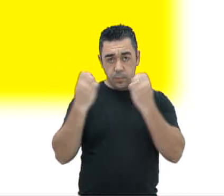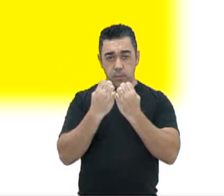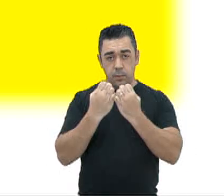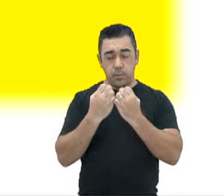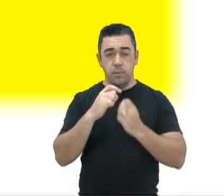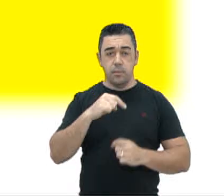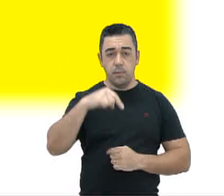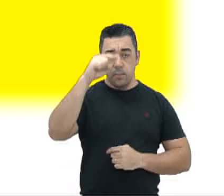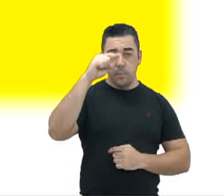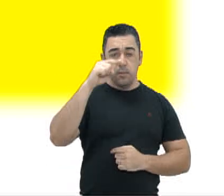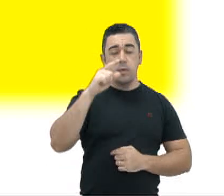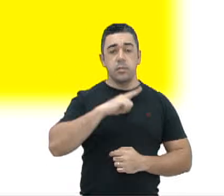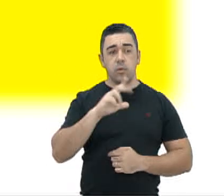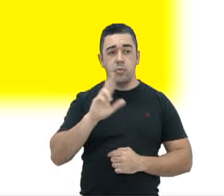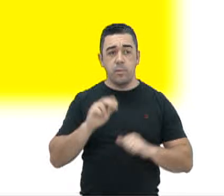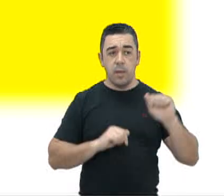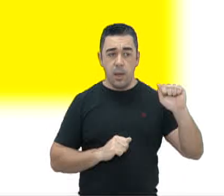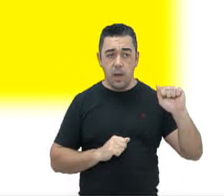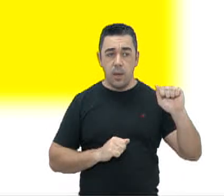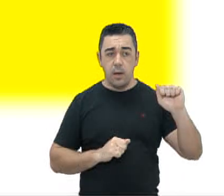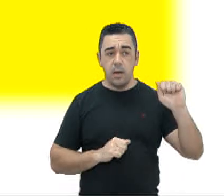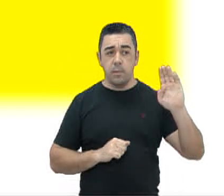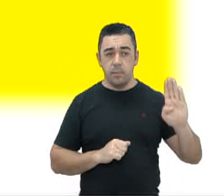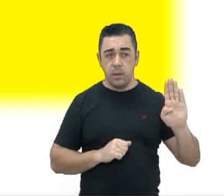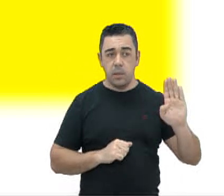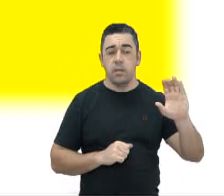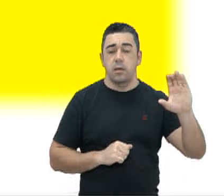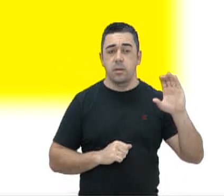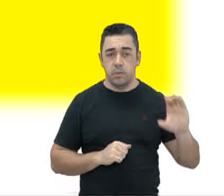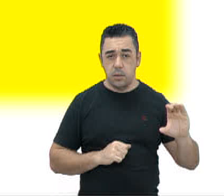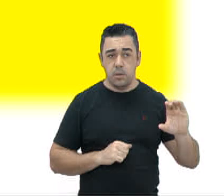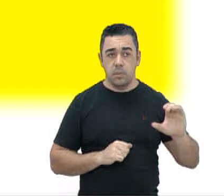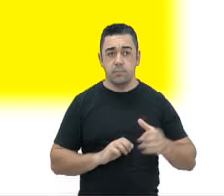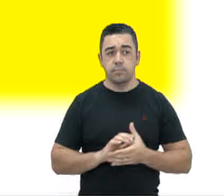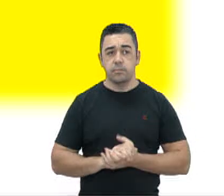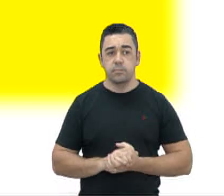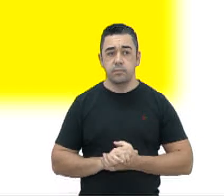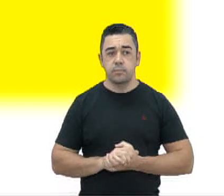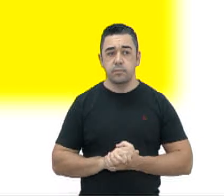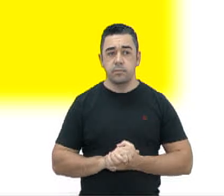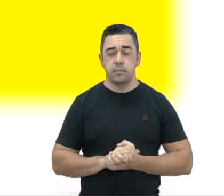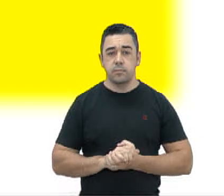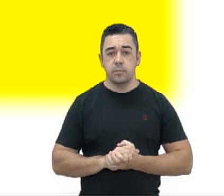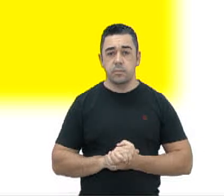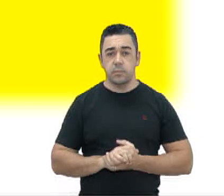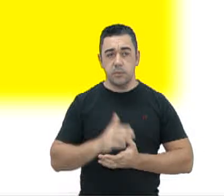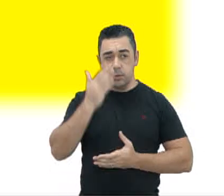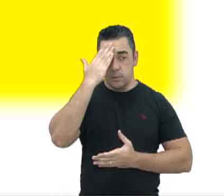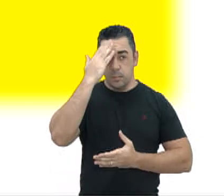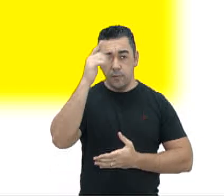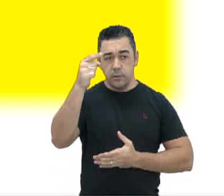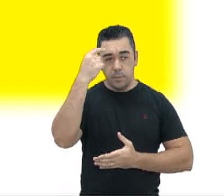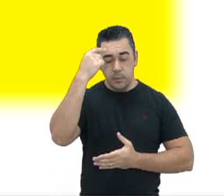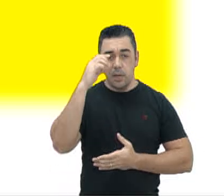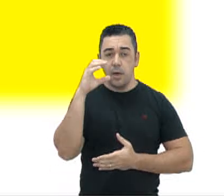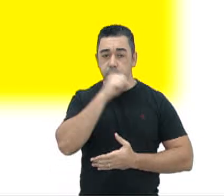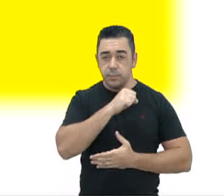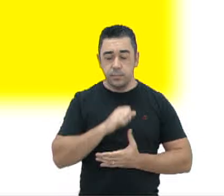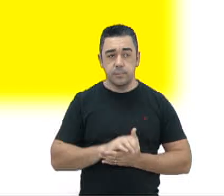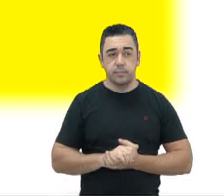polar ártico, letra A, linha do Equador, letra B, ou letra C, meridiano de Greenwich? Quero ver você pensar aí, rapidinho.